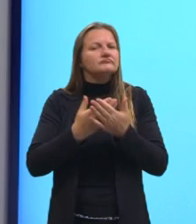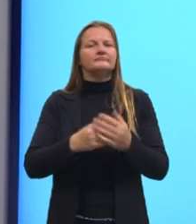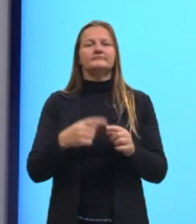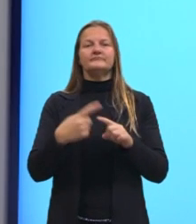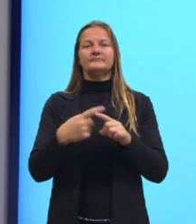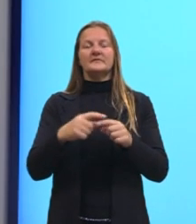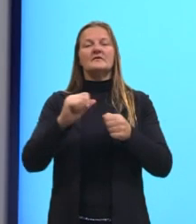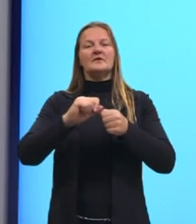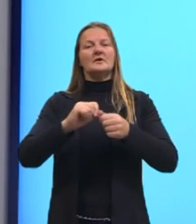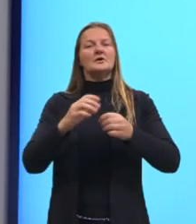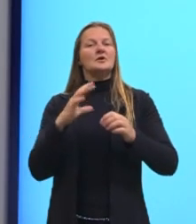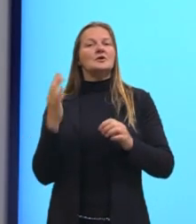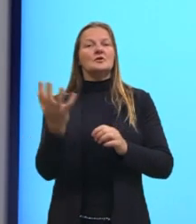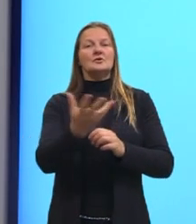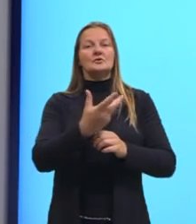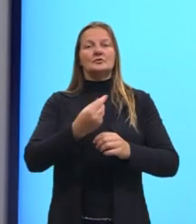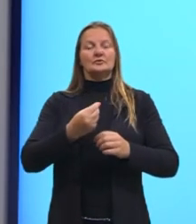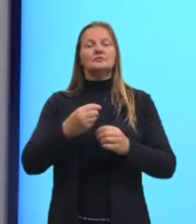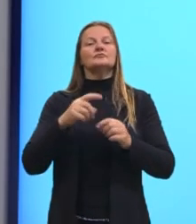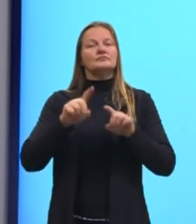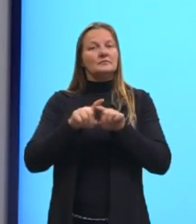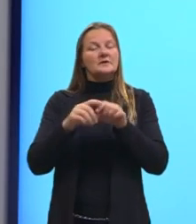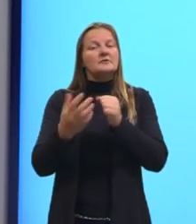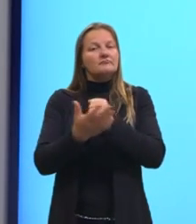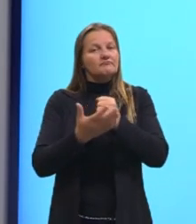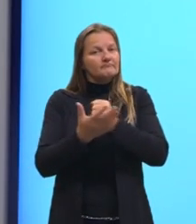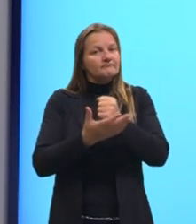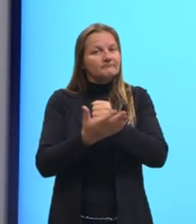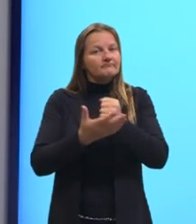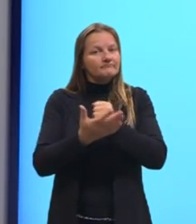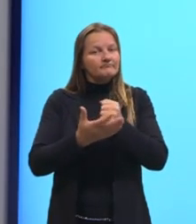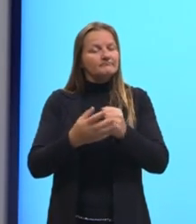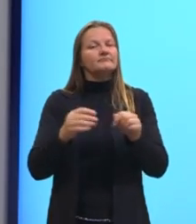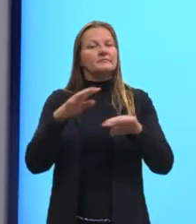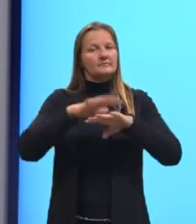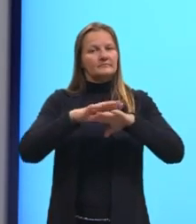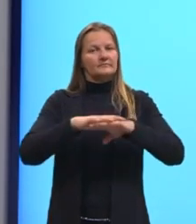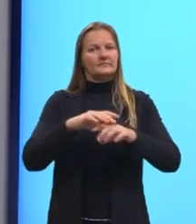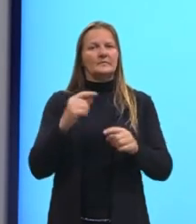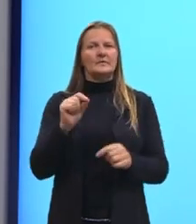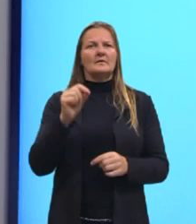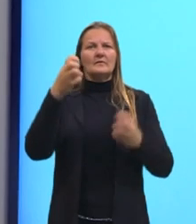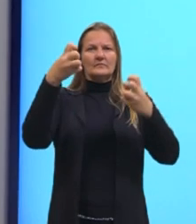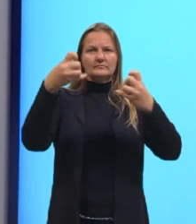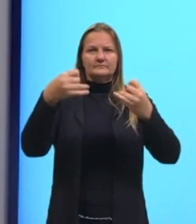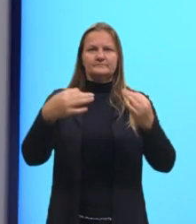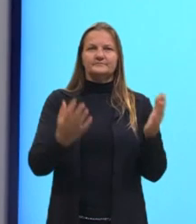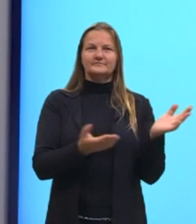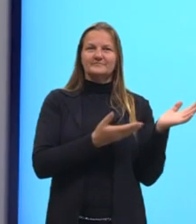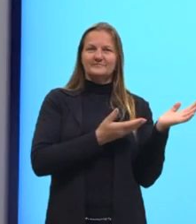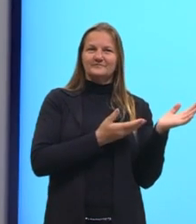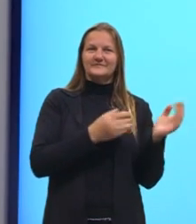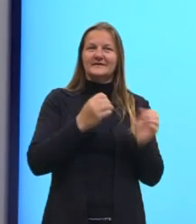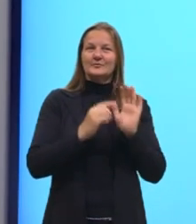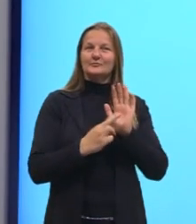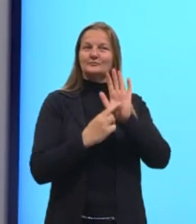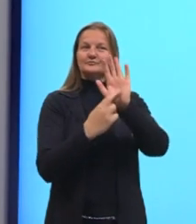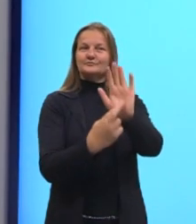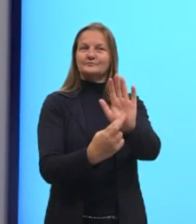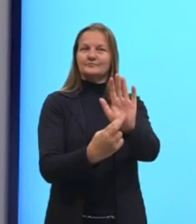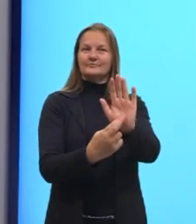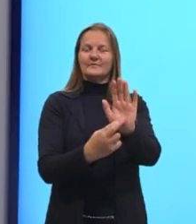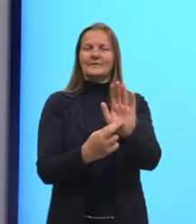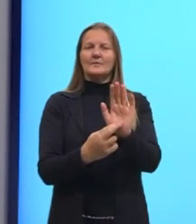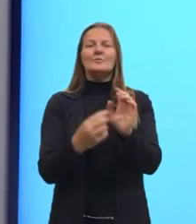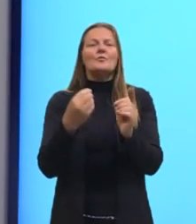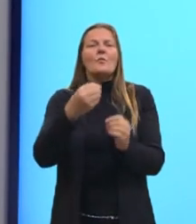elas fazem parte também das operações básicas da Matemática então aqui eu trouxe nessa representação